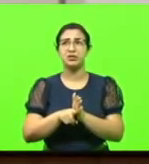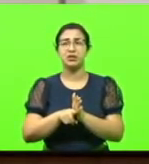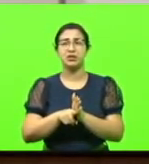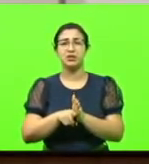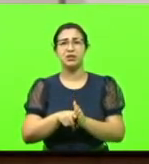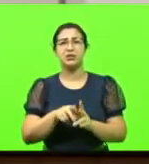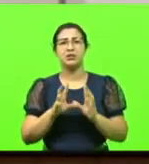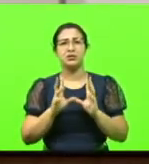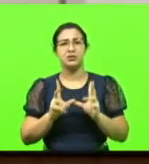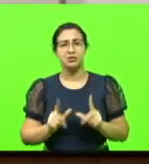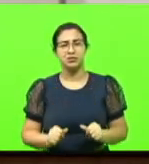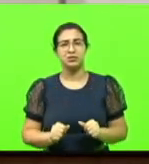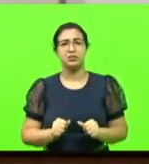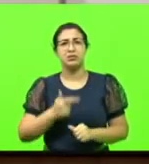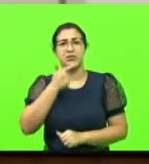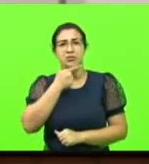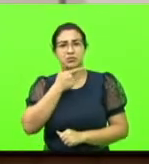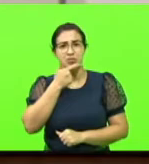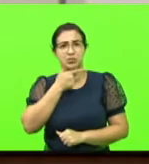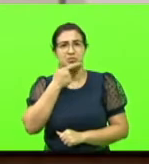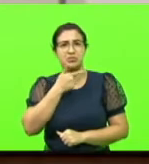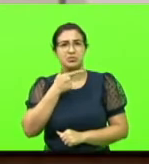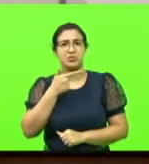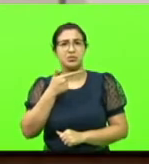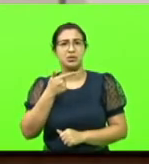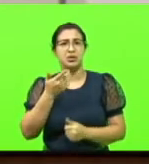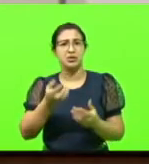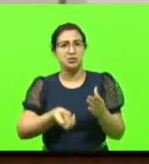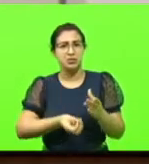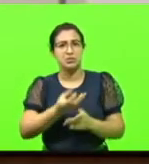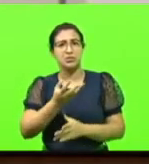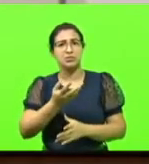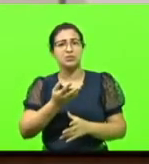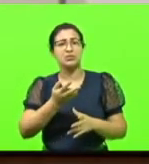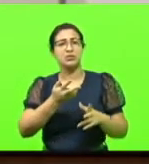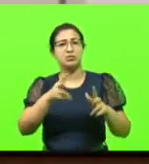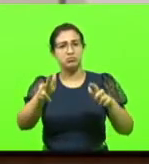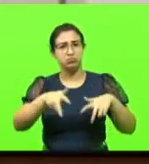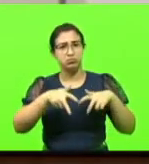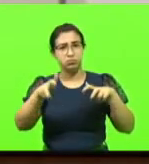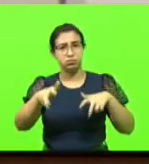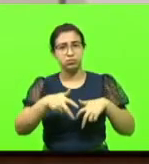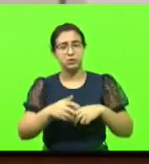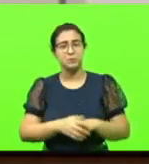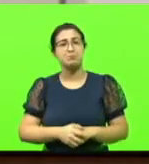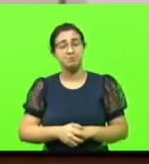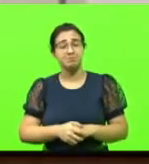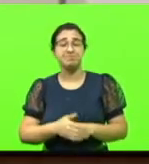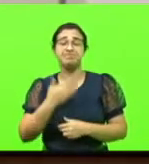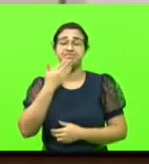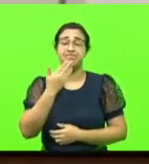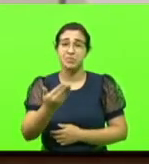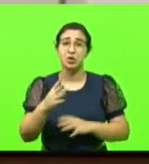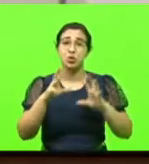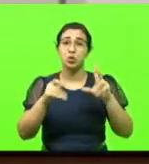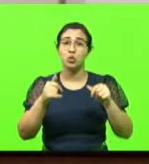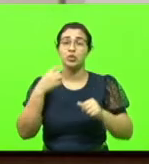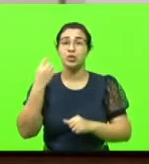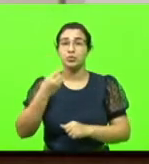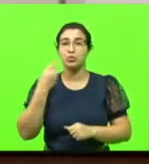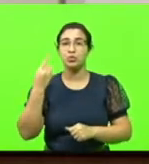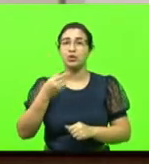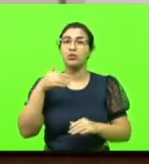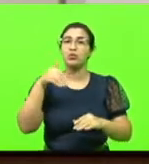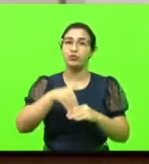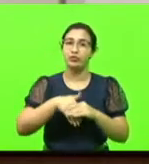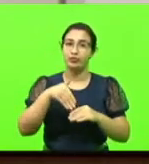fiscalização do queijo que se faz na produção rural. Portanto, eu peço aqui a todos os deputados que votem favorável a